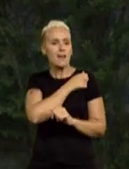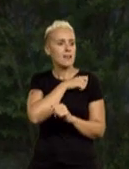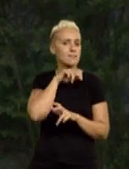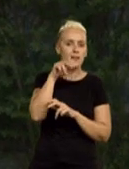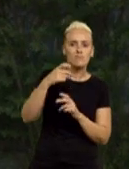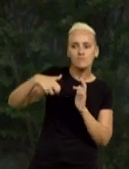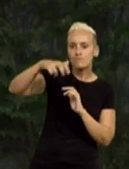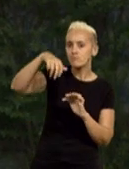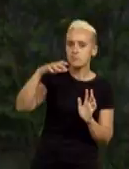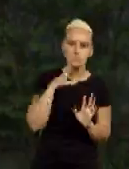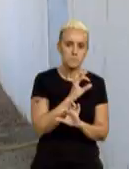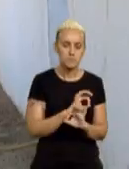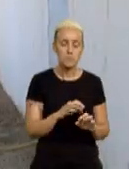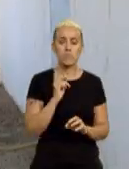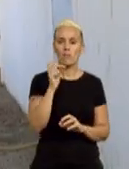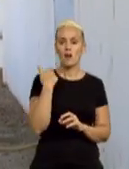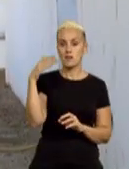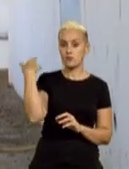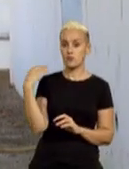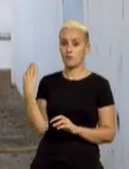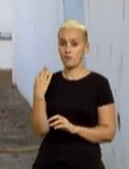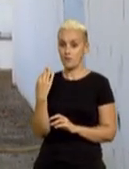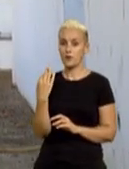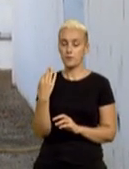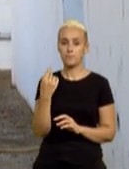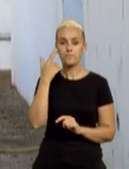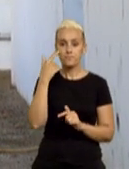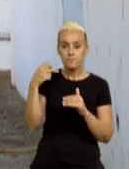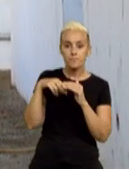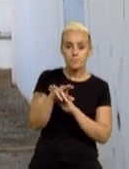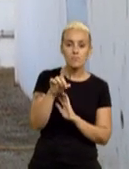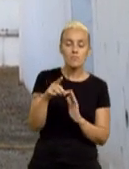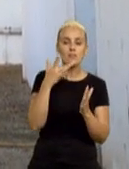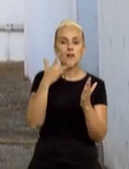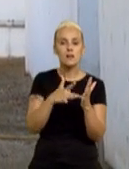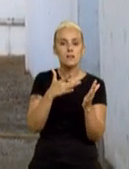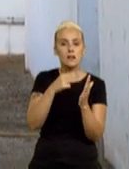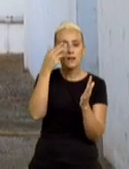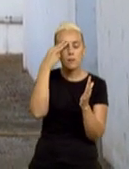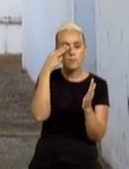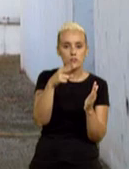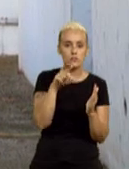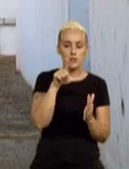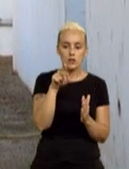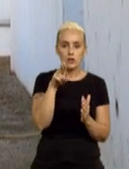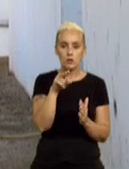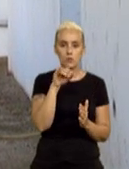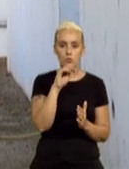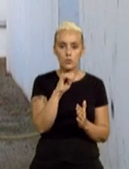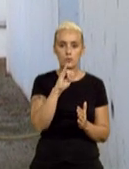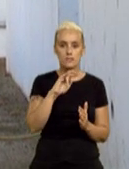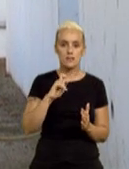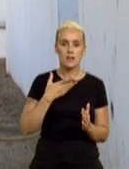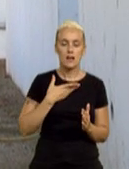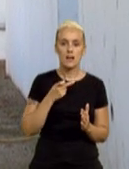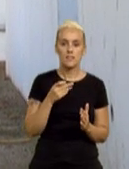ótimo. E há uns anos, quando eu estive aqui a fazer os Lusíadas nas Tascas, o canto, como é que se